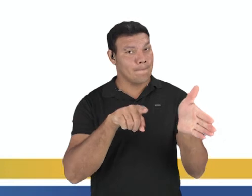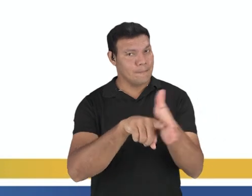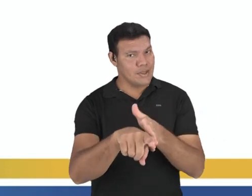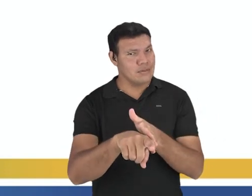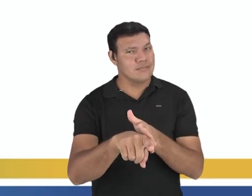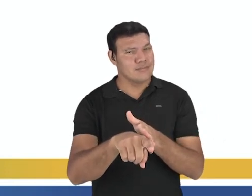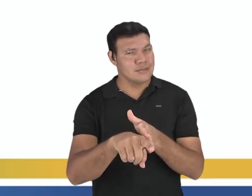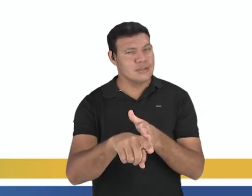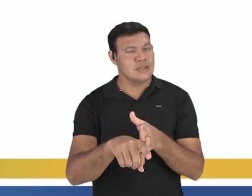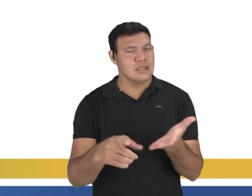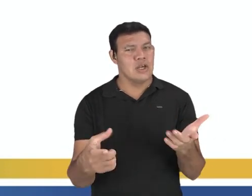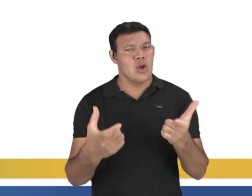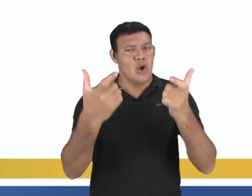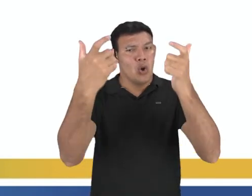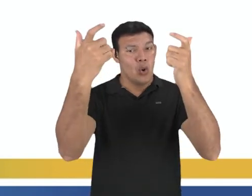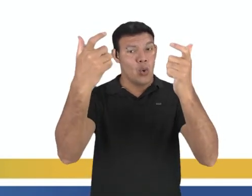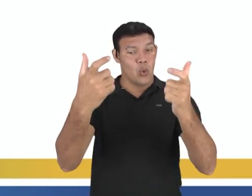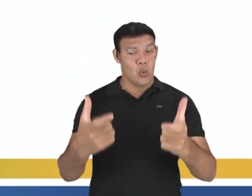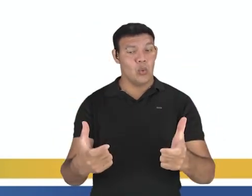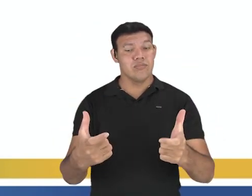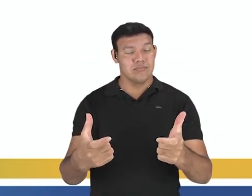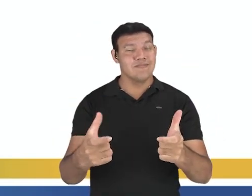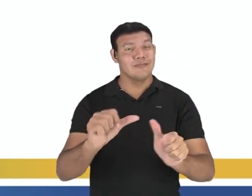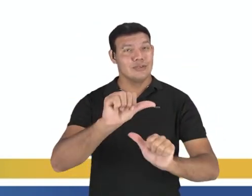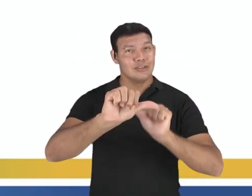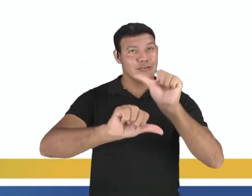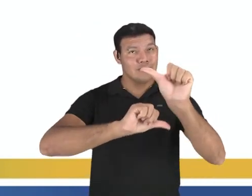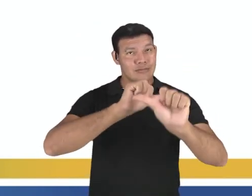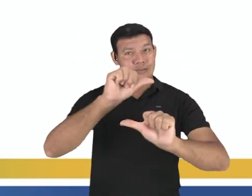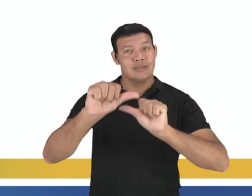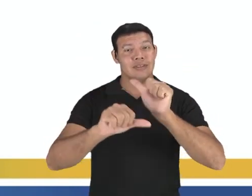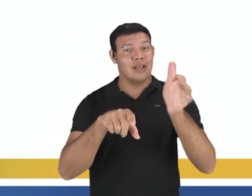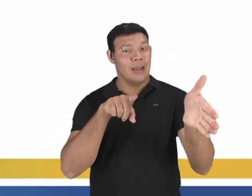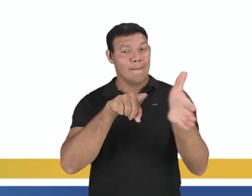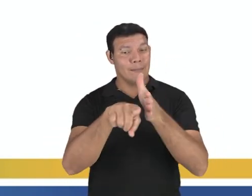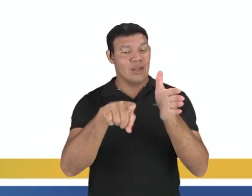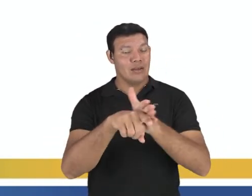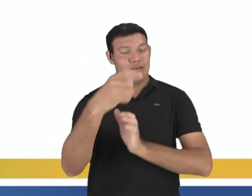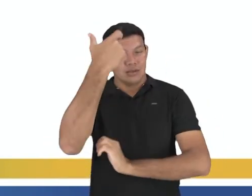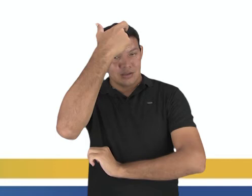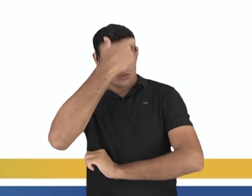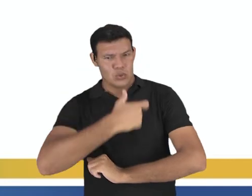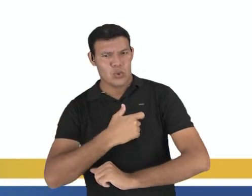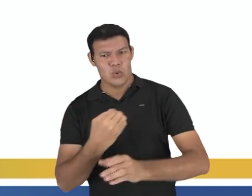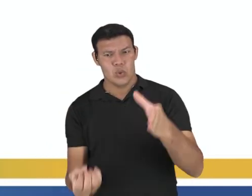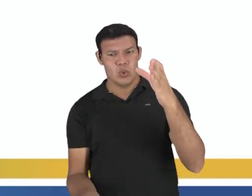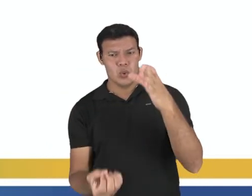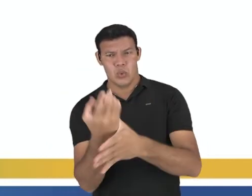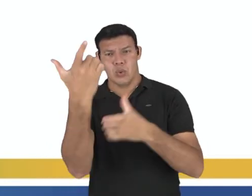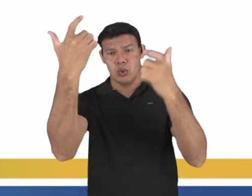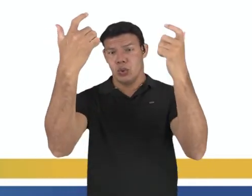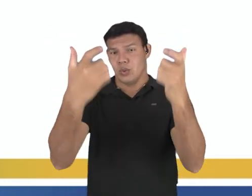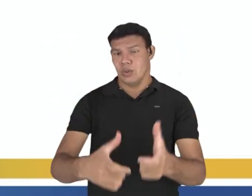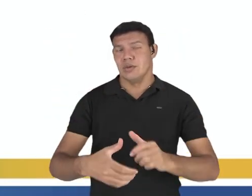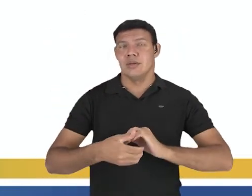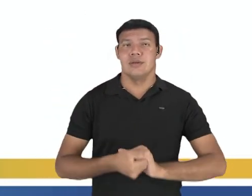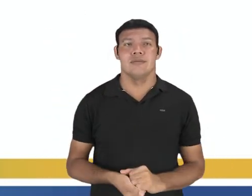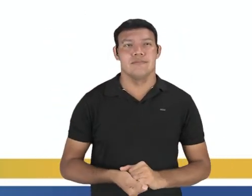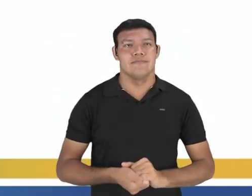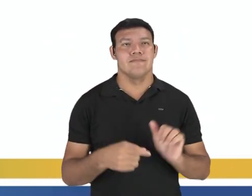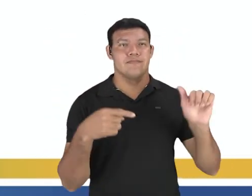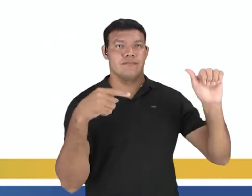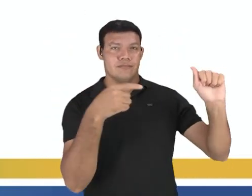né? Onde se desdobra essas questões existenciais? Tem origem onde? A.